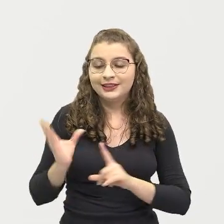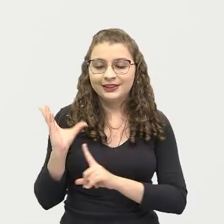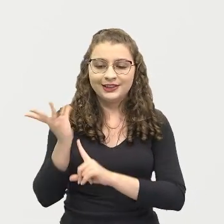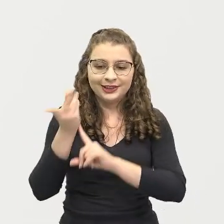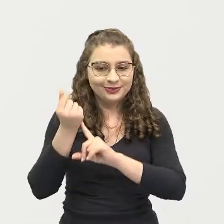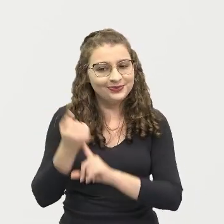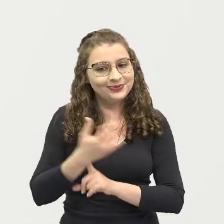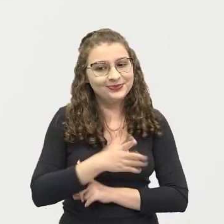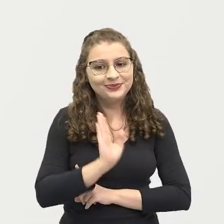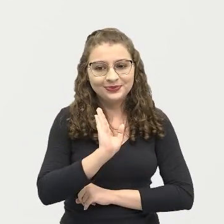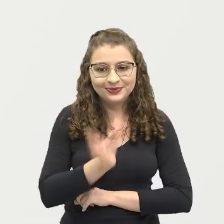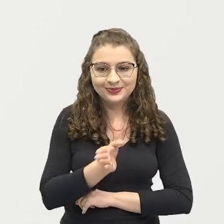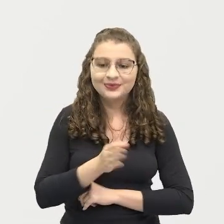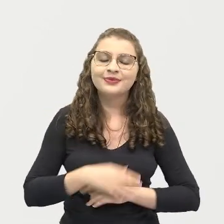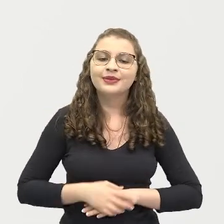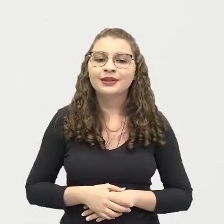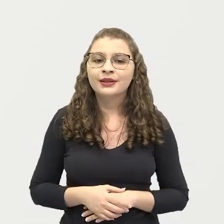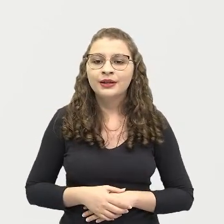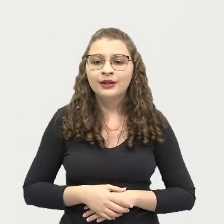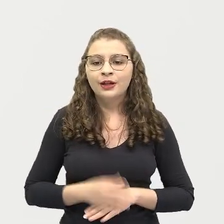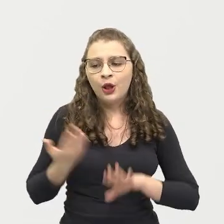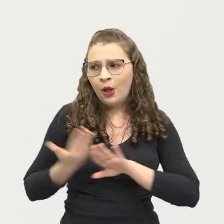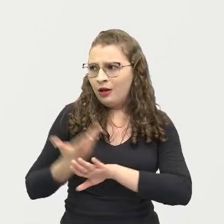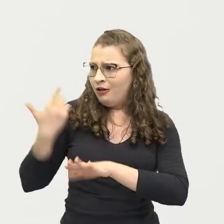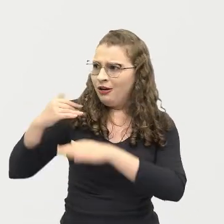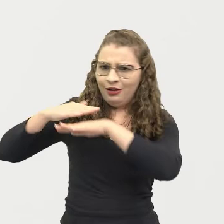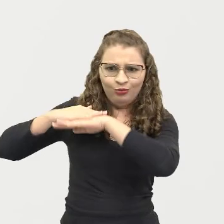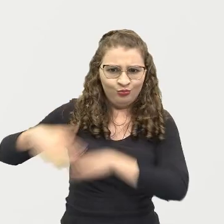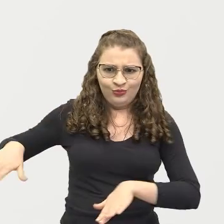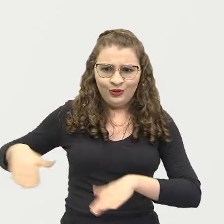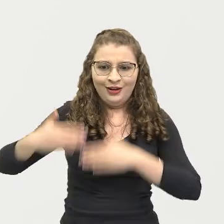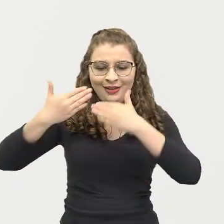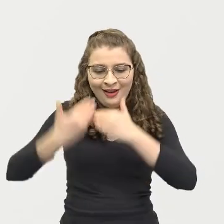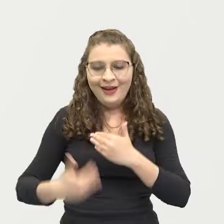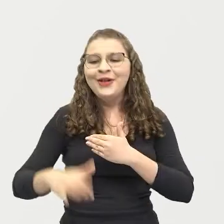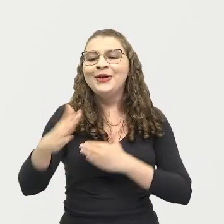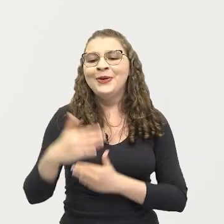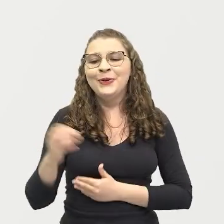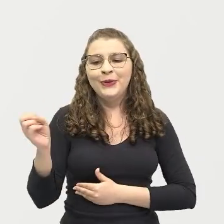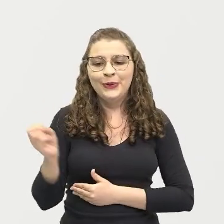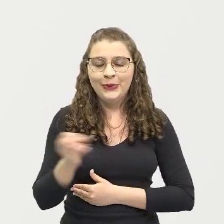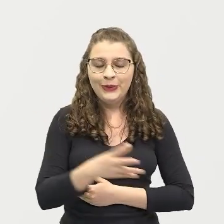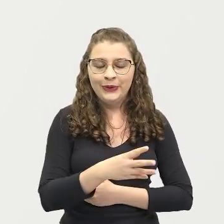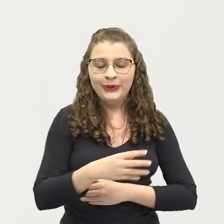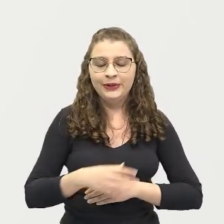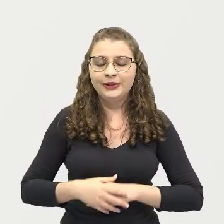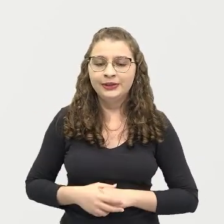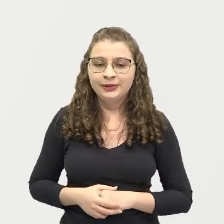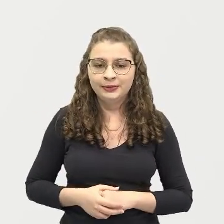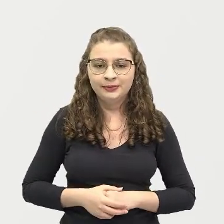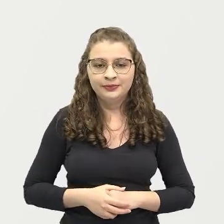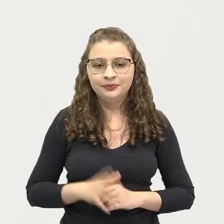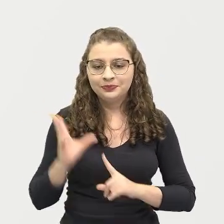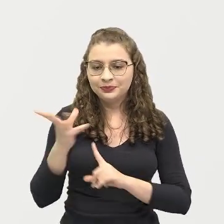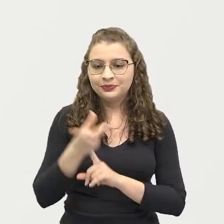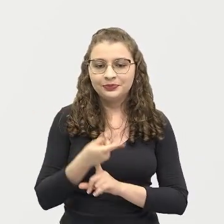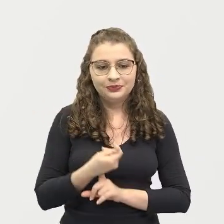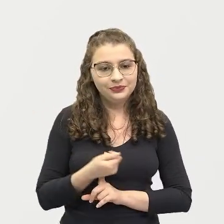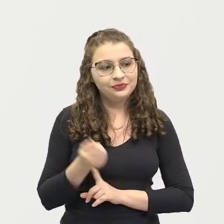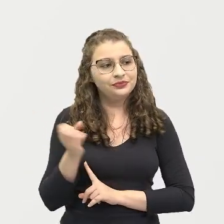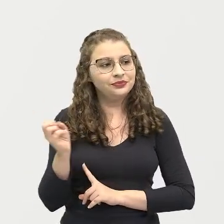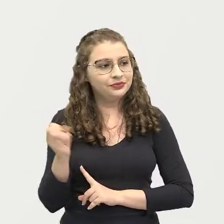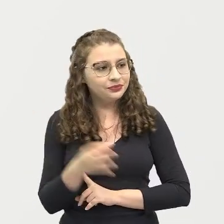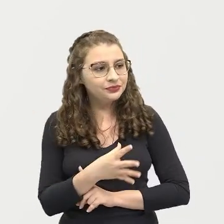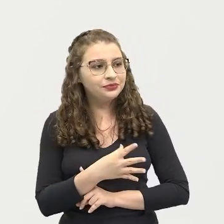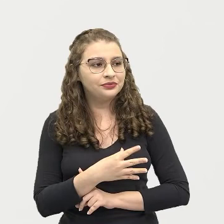Semana da Arte Moderna. Então ele vai romper, e a partir daí a nova literatura, as novas artes brasileiras, né,